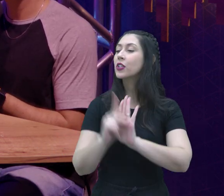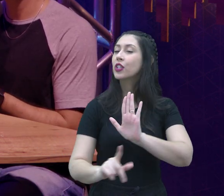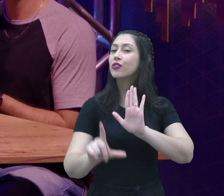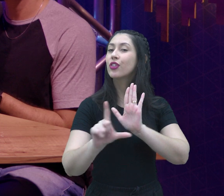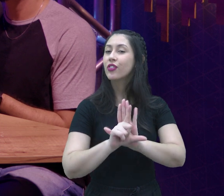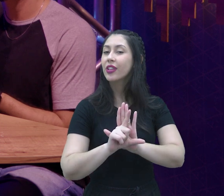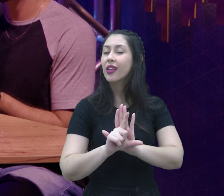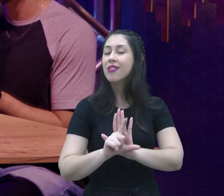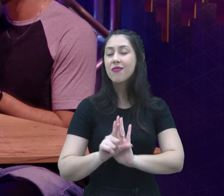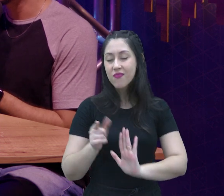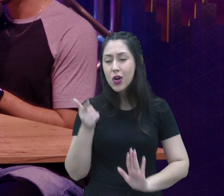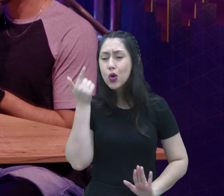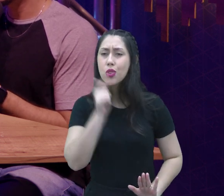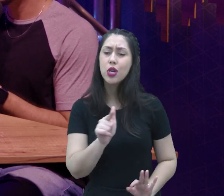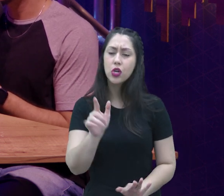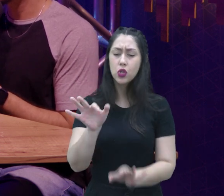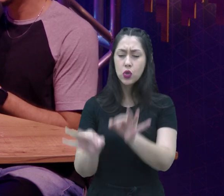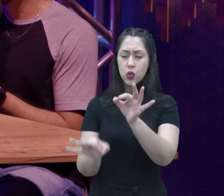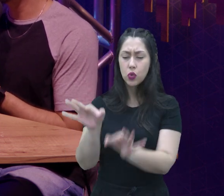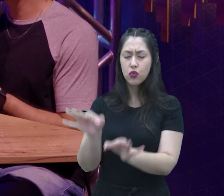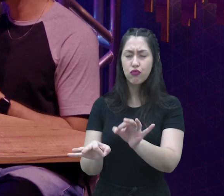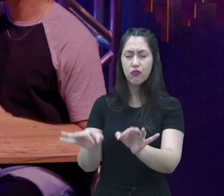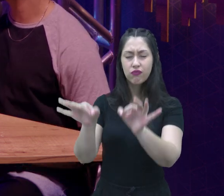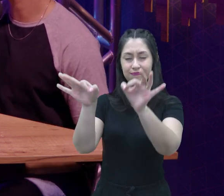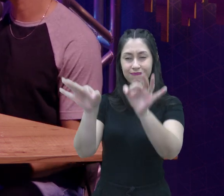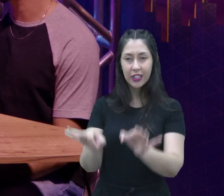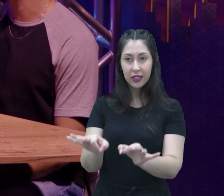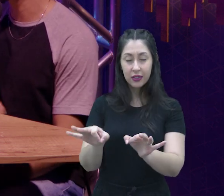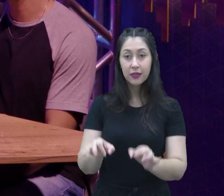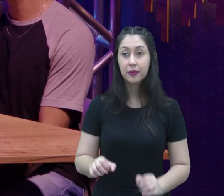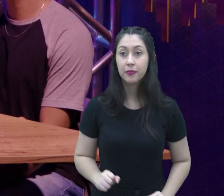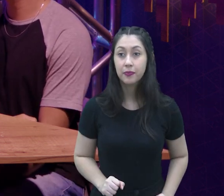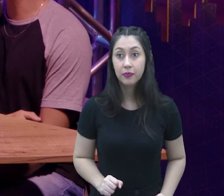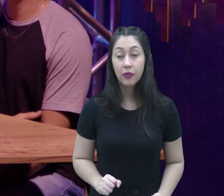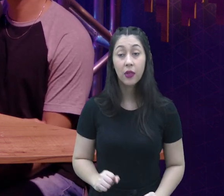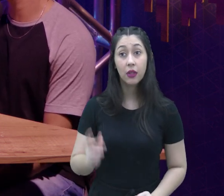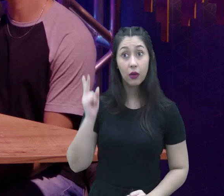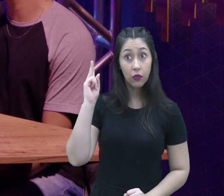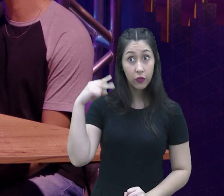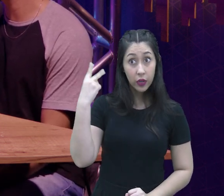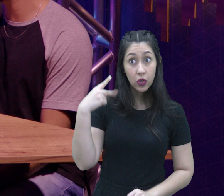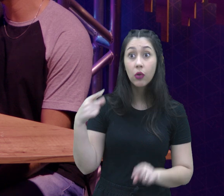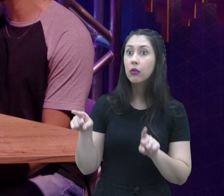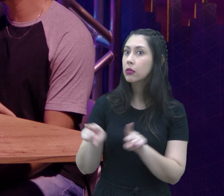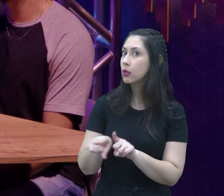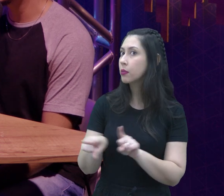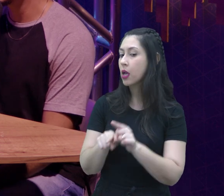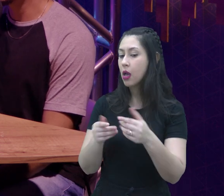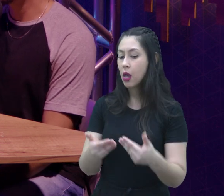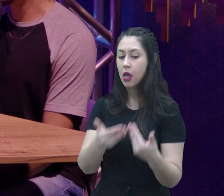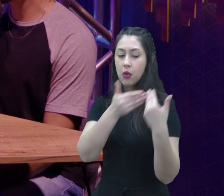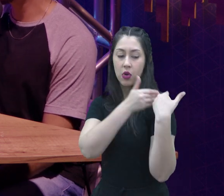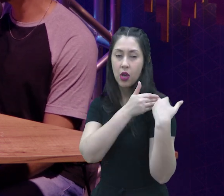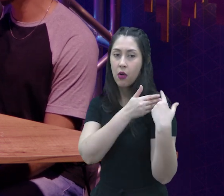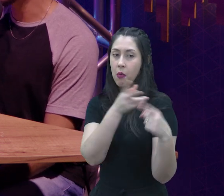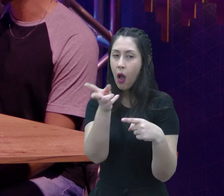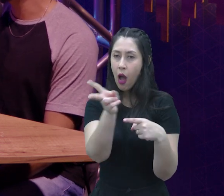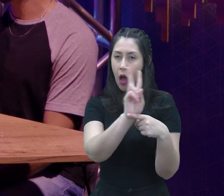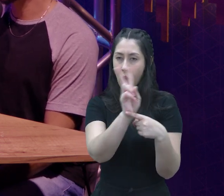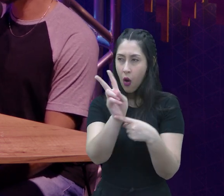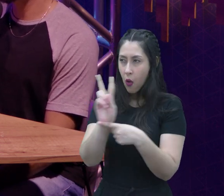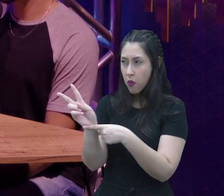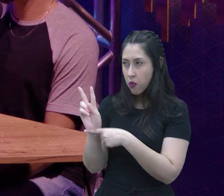tenha justiça, né, na aprovação dessas propostas. E eles também têm o trabalho de